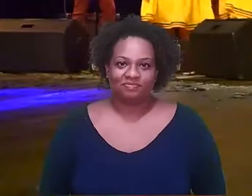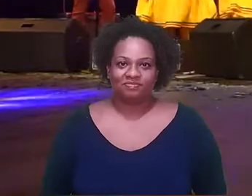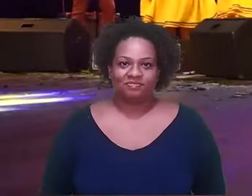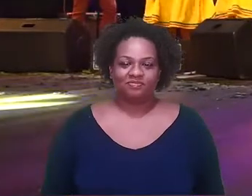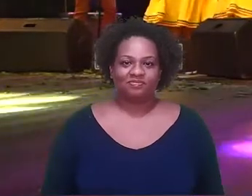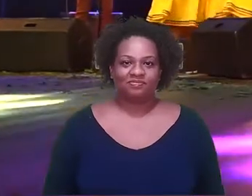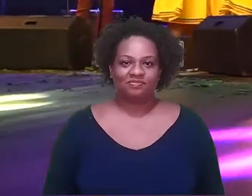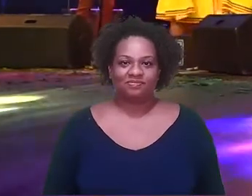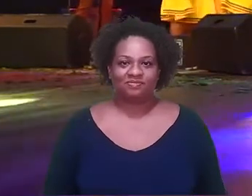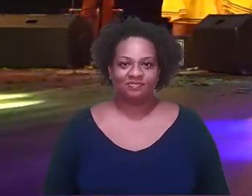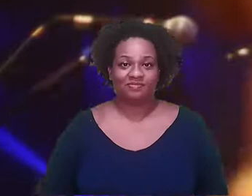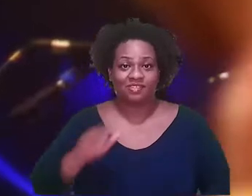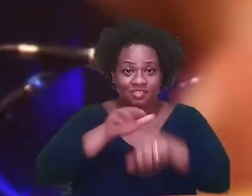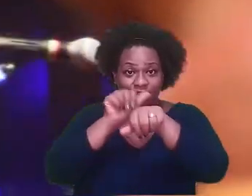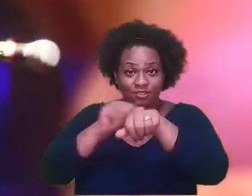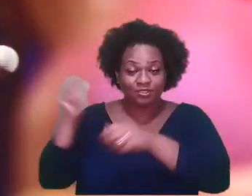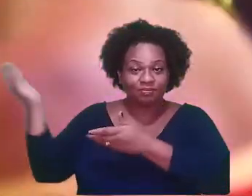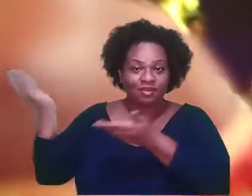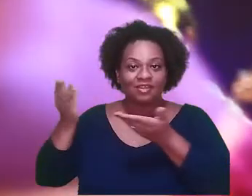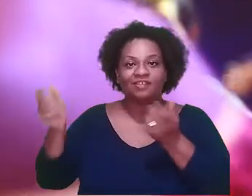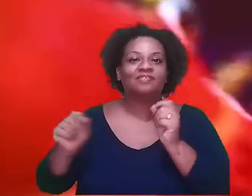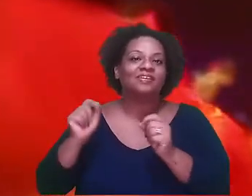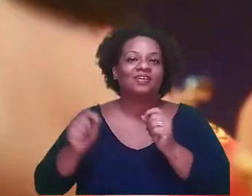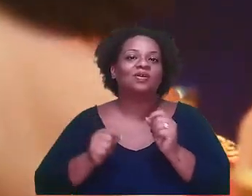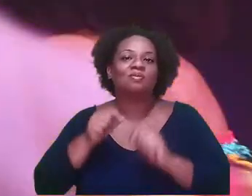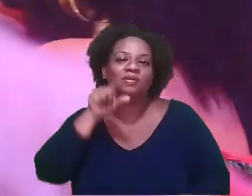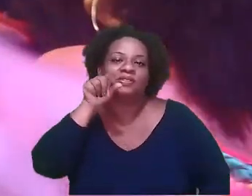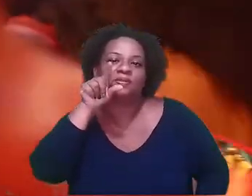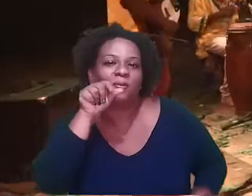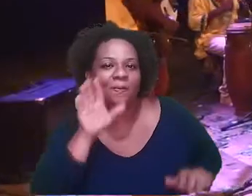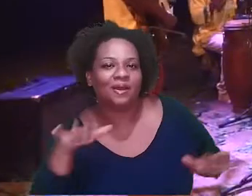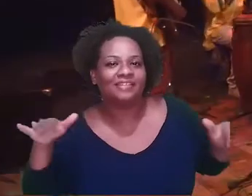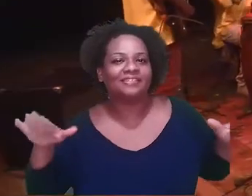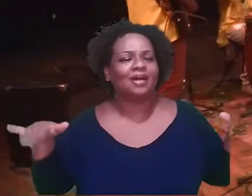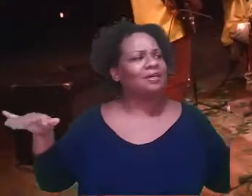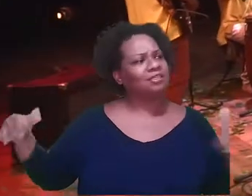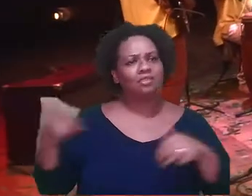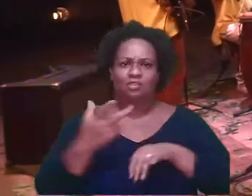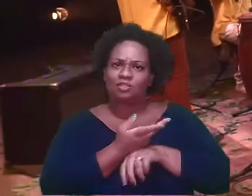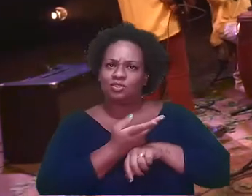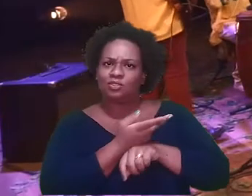Jaene, chega aqui que eu quero saber onde é que tá mandando o passarinho. Você, até hoje eu procuro.